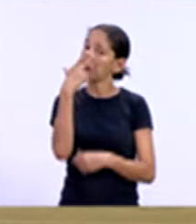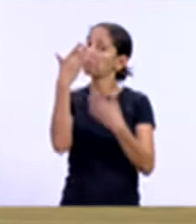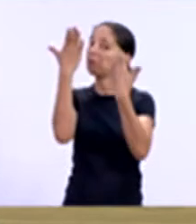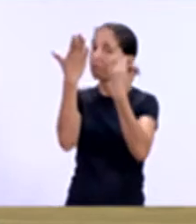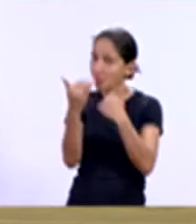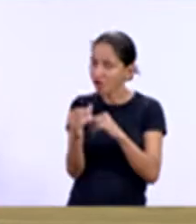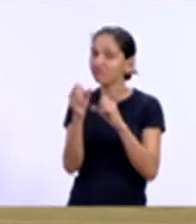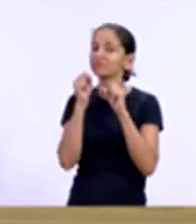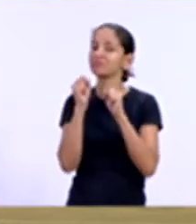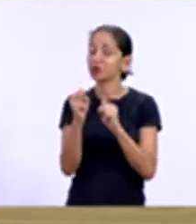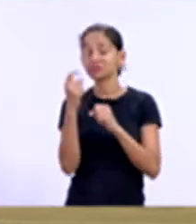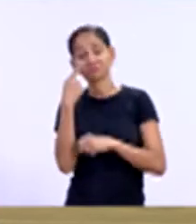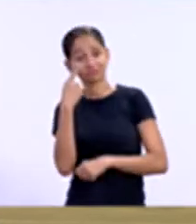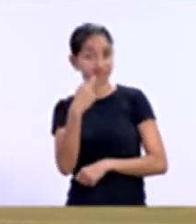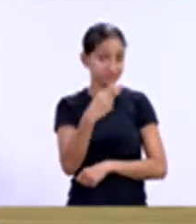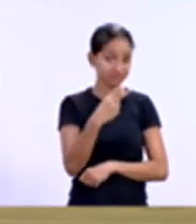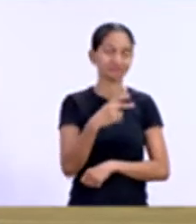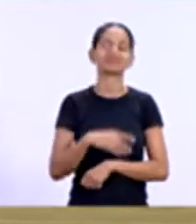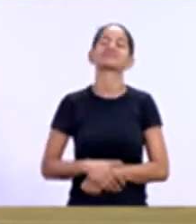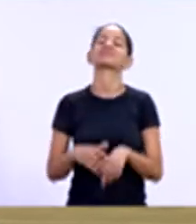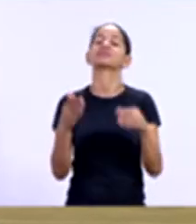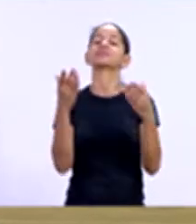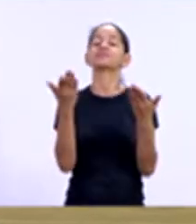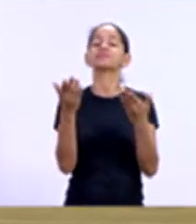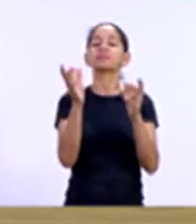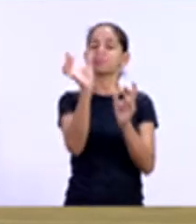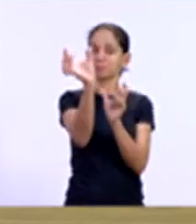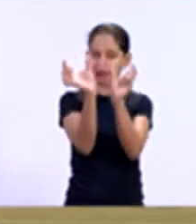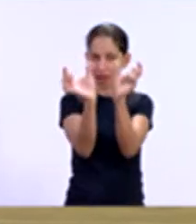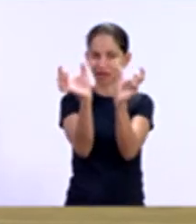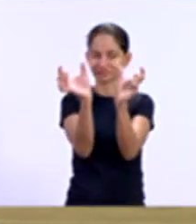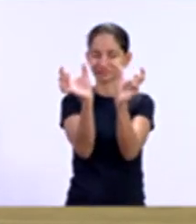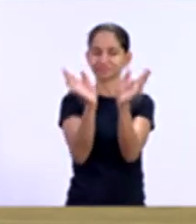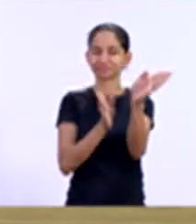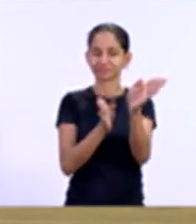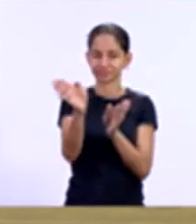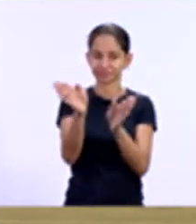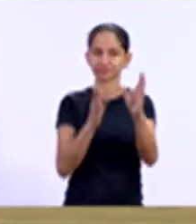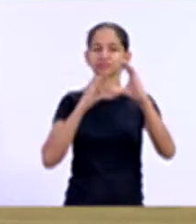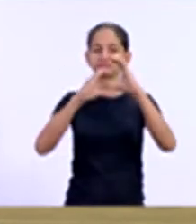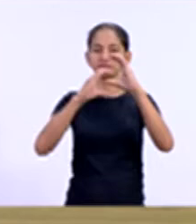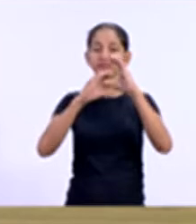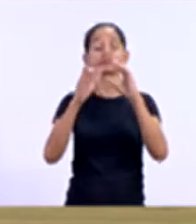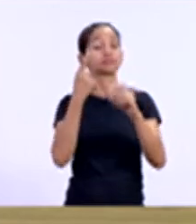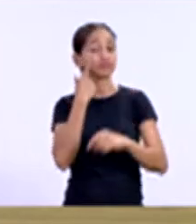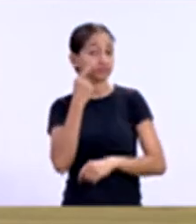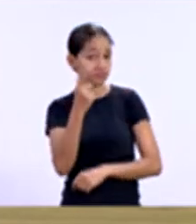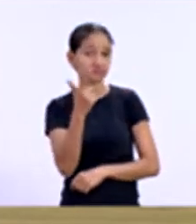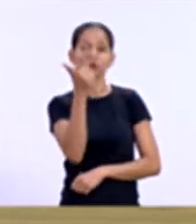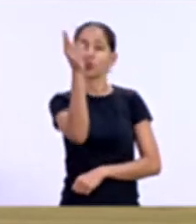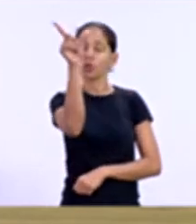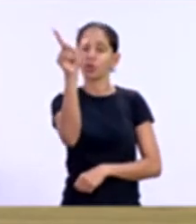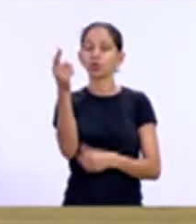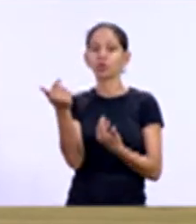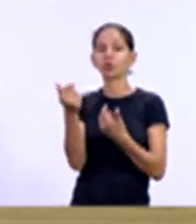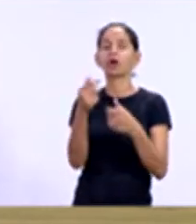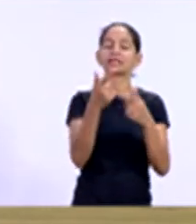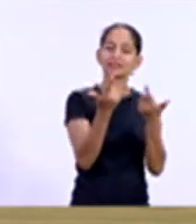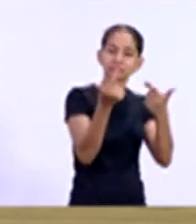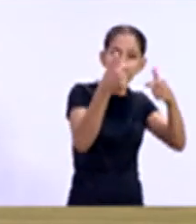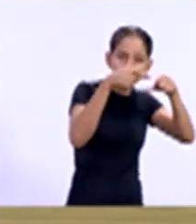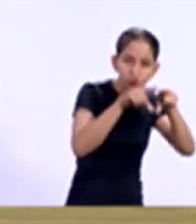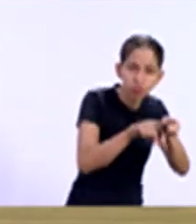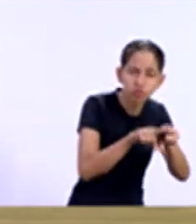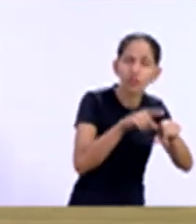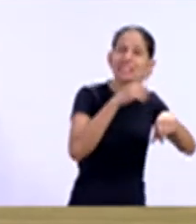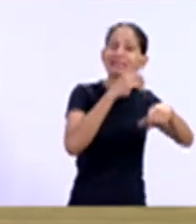pouco. Mas então, síncrona, a gente pode usar essas palavras e tentar usar ela com outra, né? De síncrona, de sincronismo ao mesmo